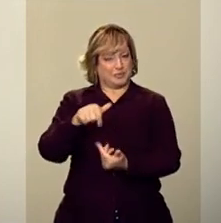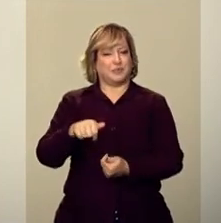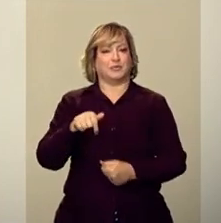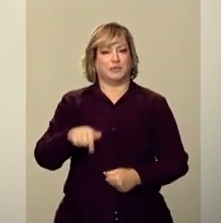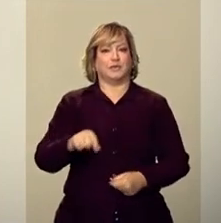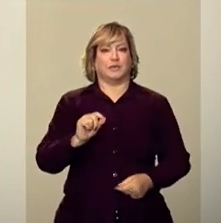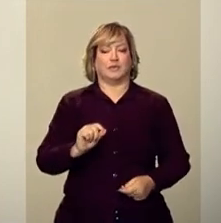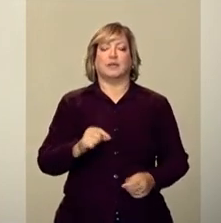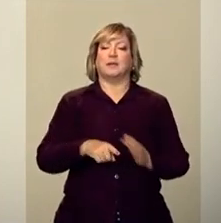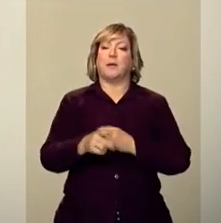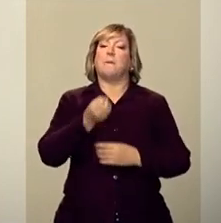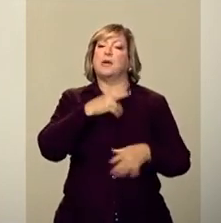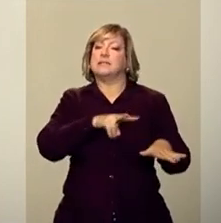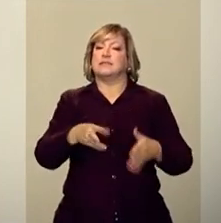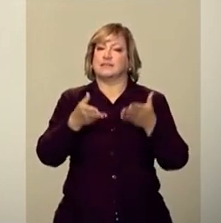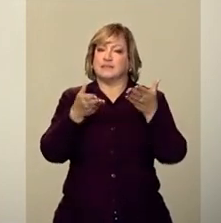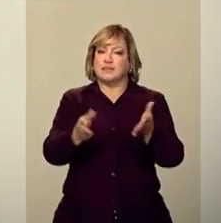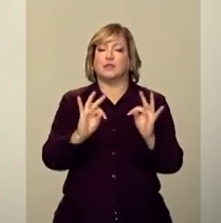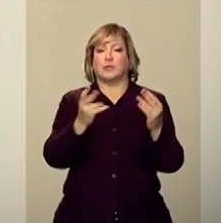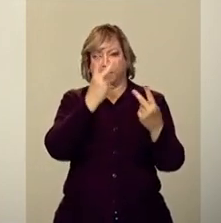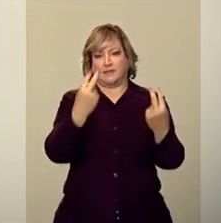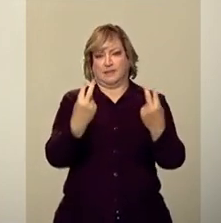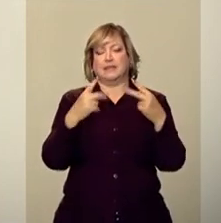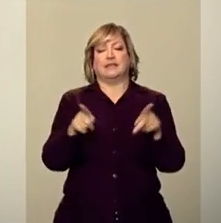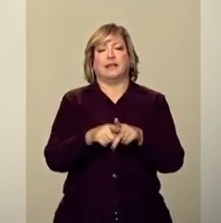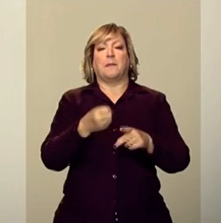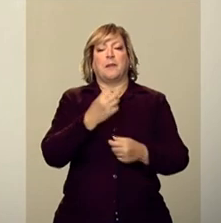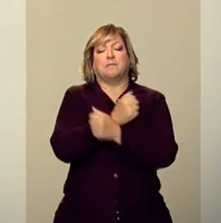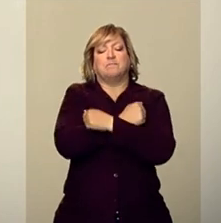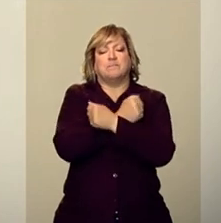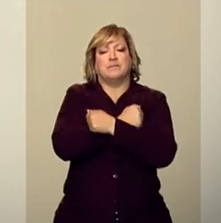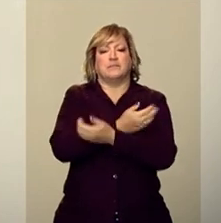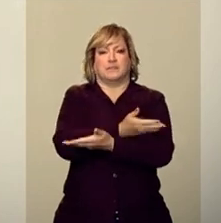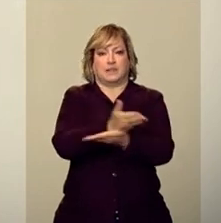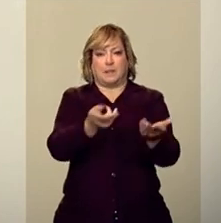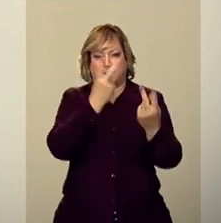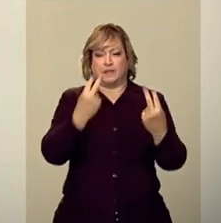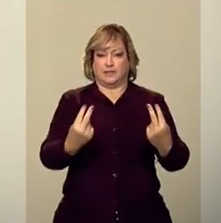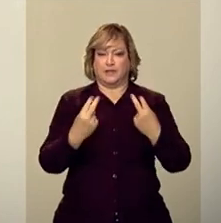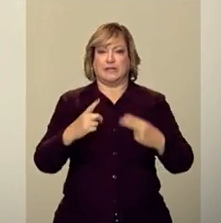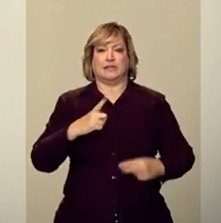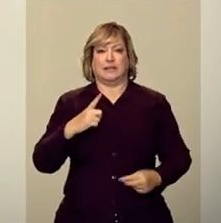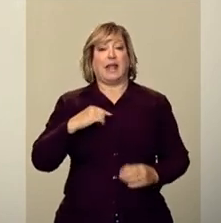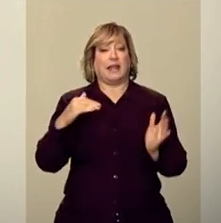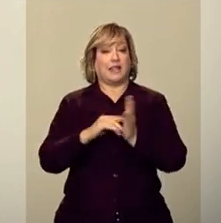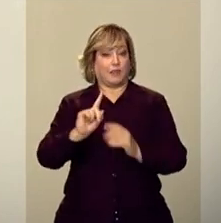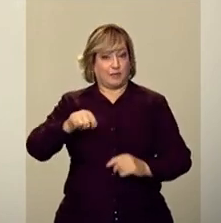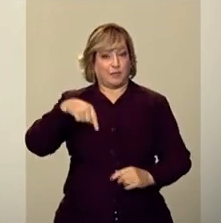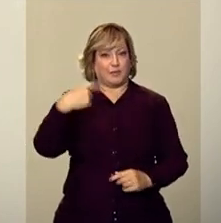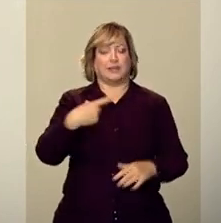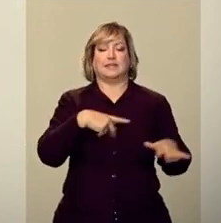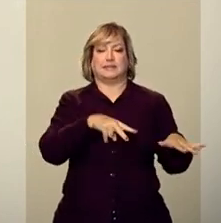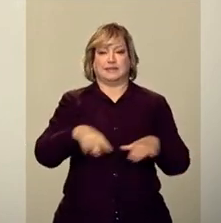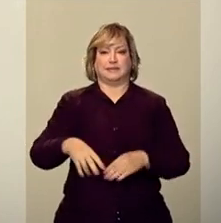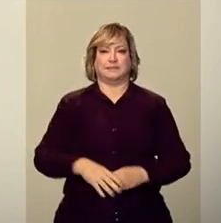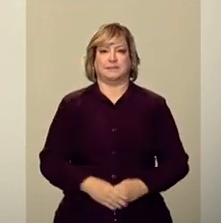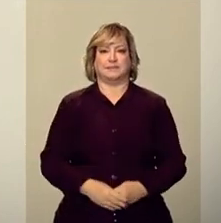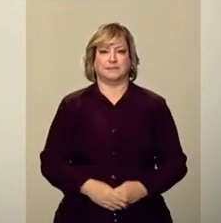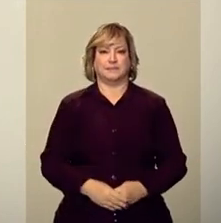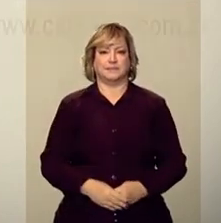Luciano uma boa semana para você e um grande abraço para os nossos ouvintes e até Luciana a semana que